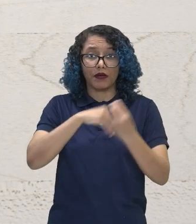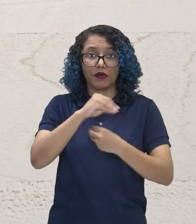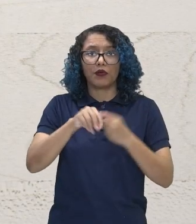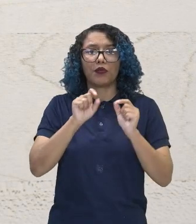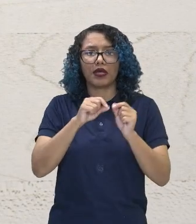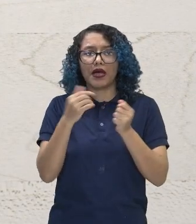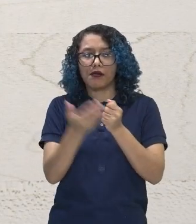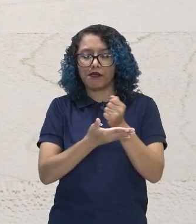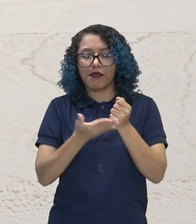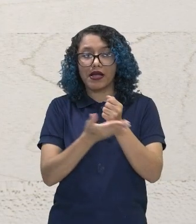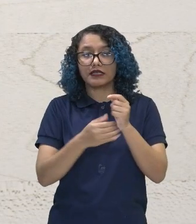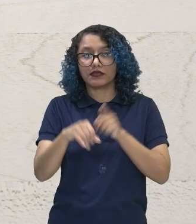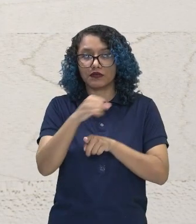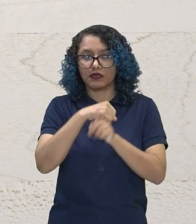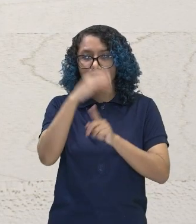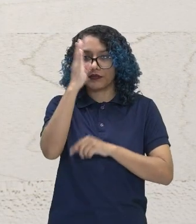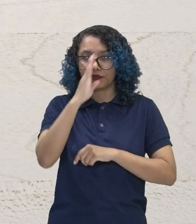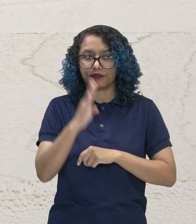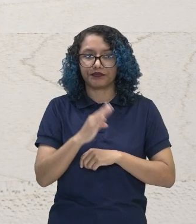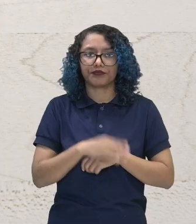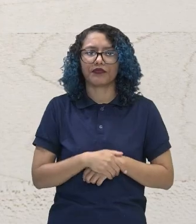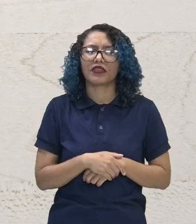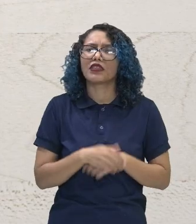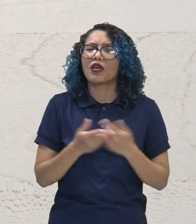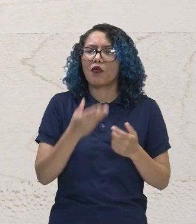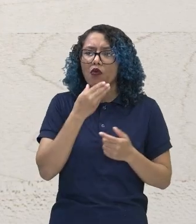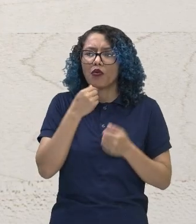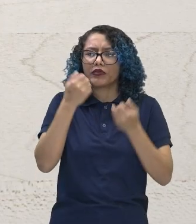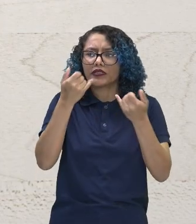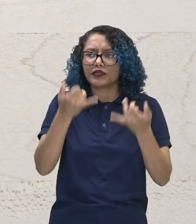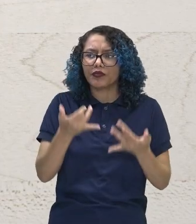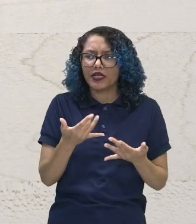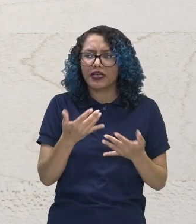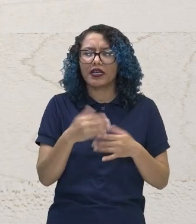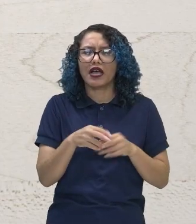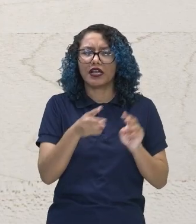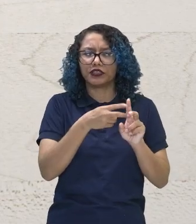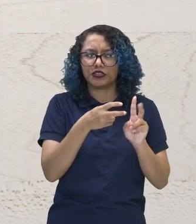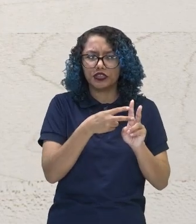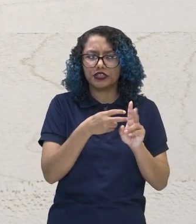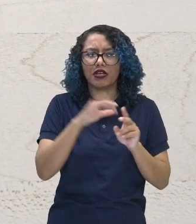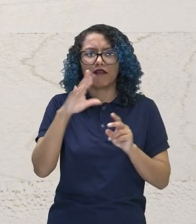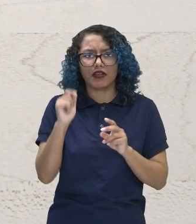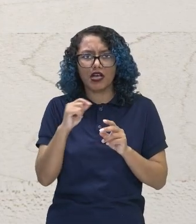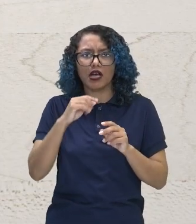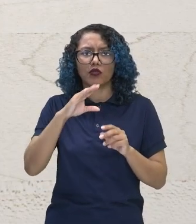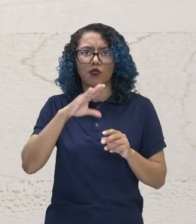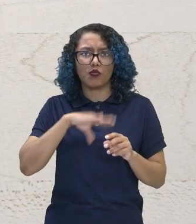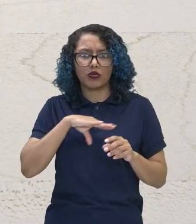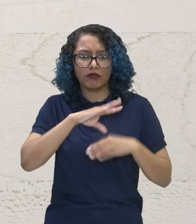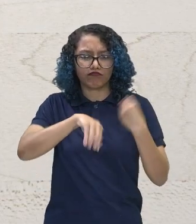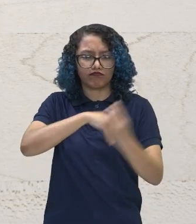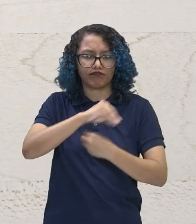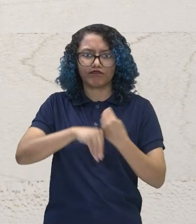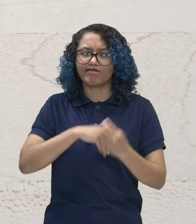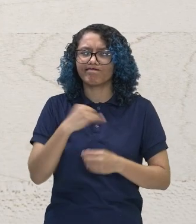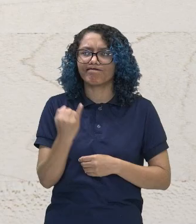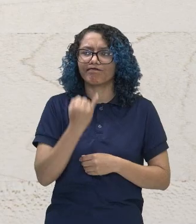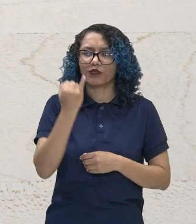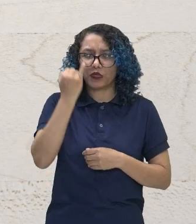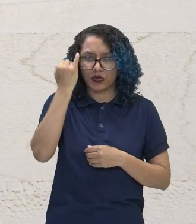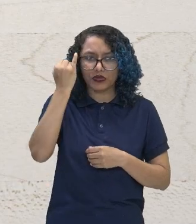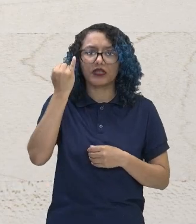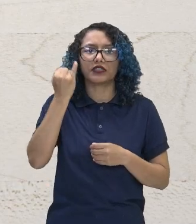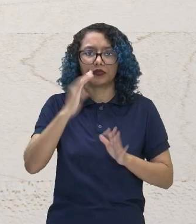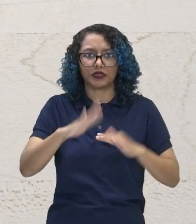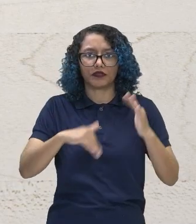da sociedade brasileira. Freire argumenta que a mistura entre indígenas, africanos e portugueses foi essencial para a formação do